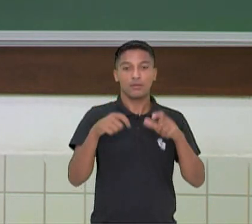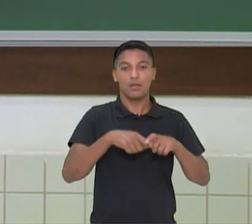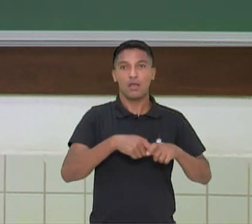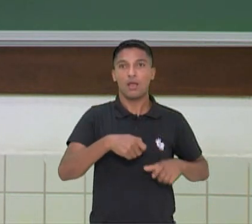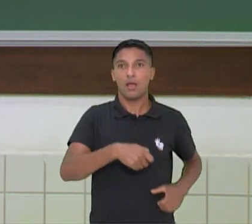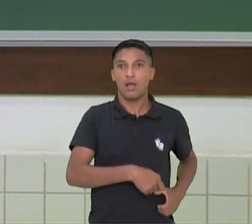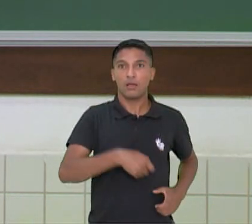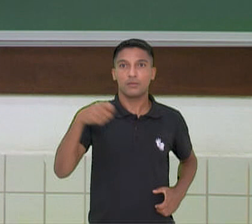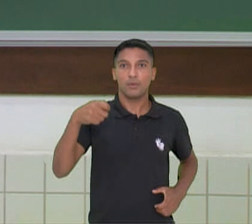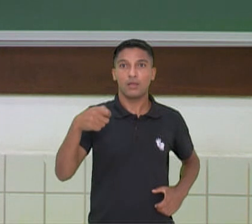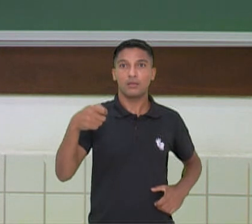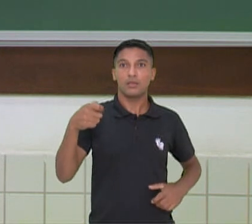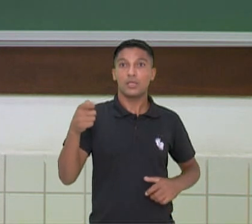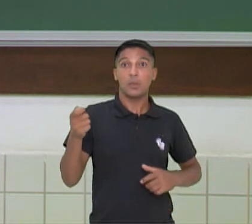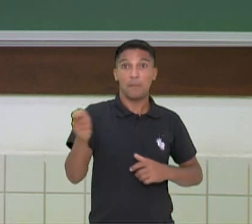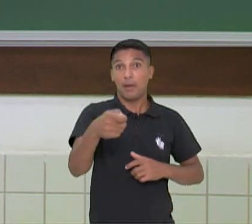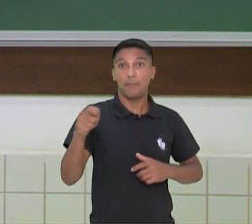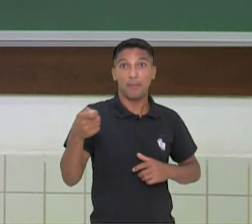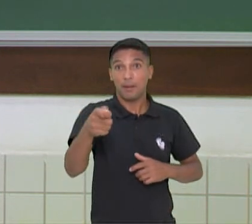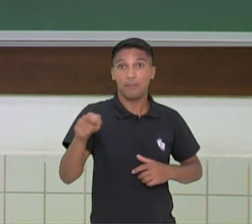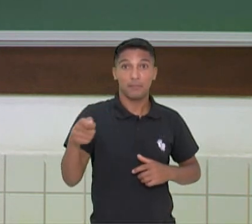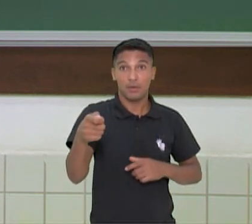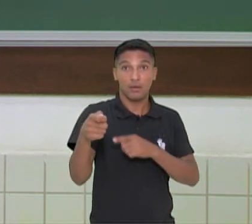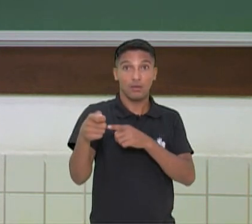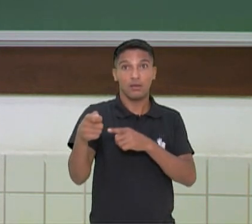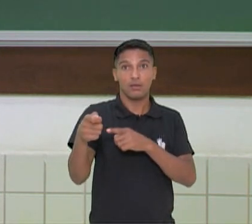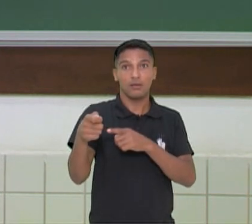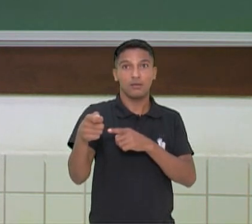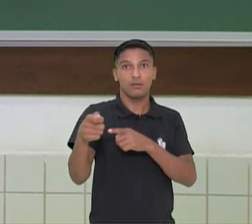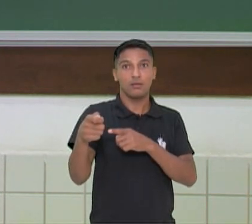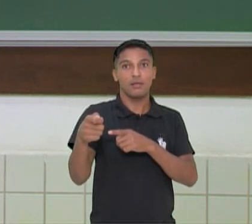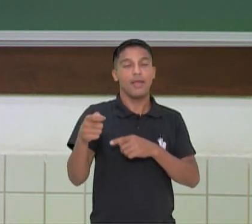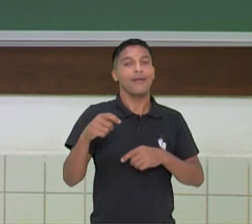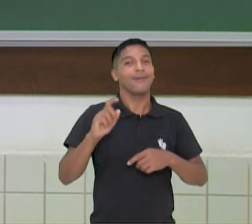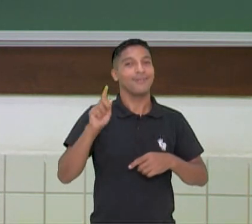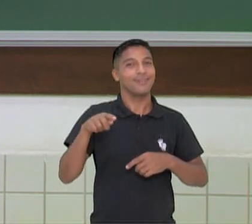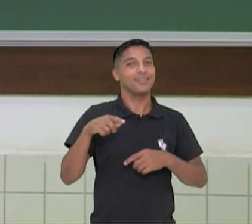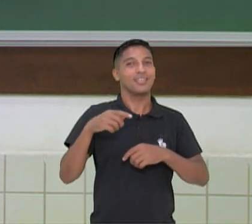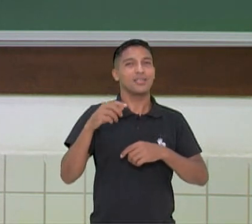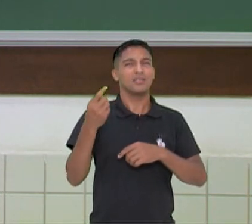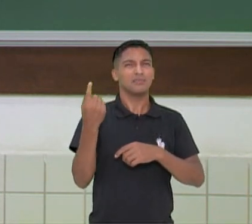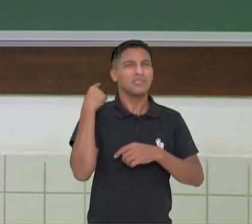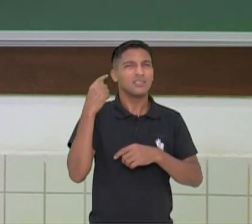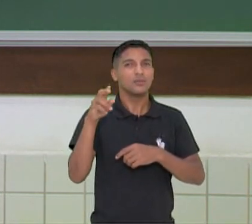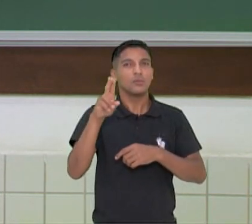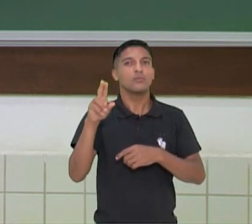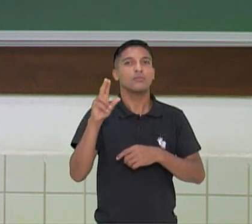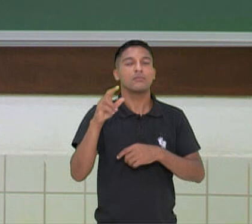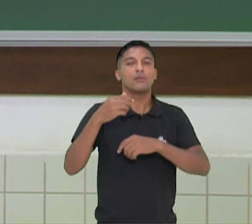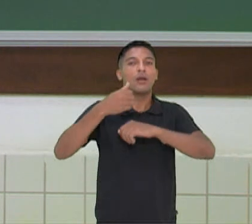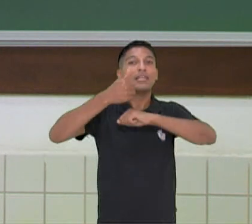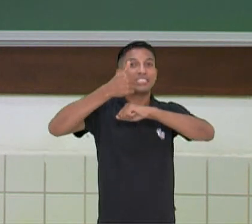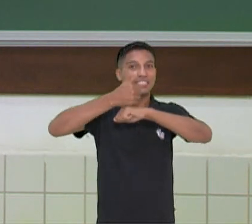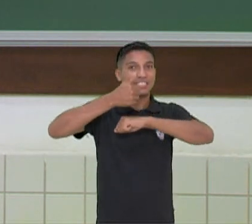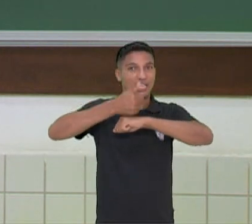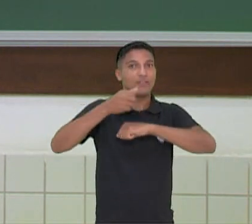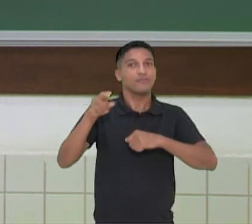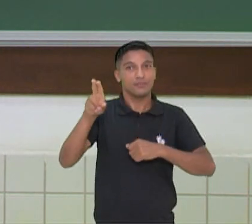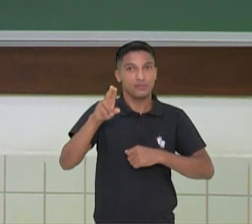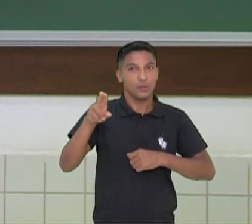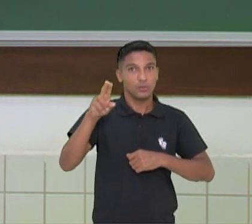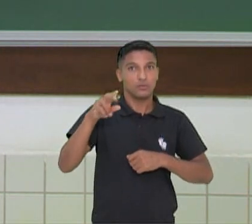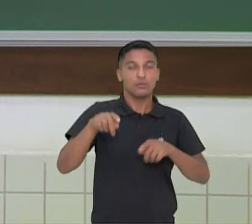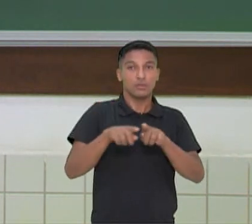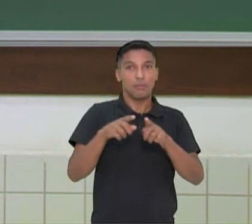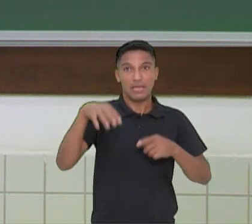que os primeiros a usarem as espadas foram os chefes de tribos ou de grupos né e é muito comum a gente ver